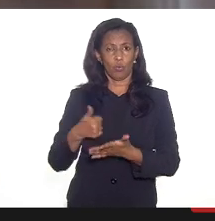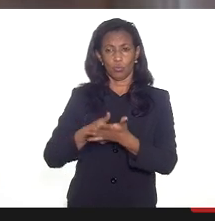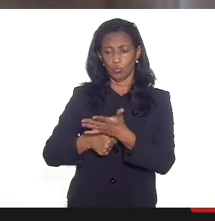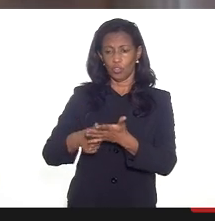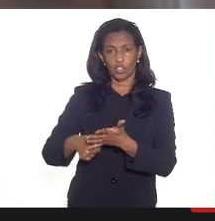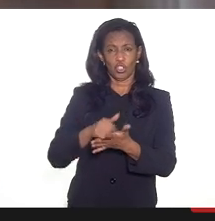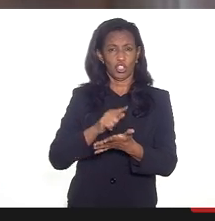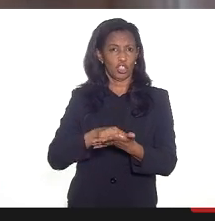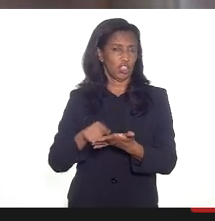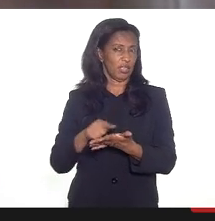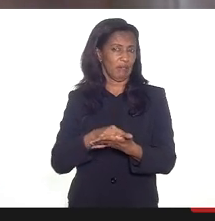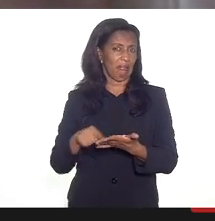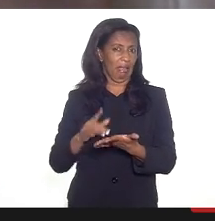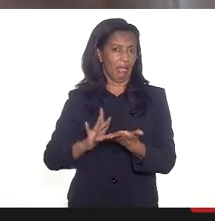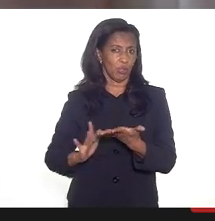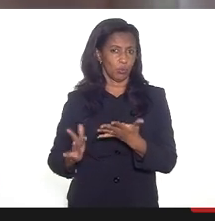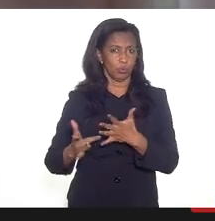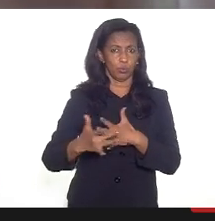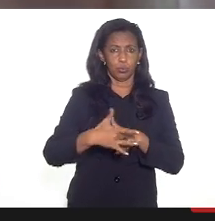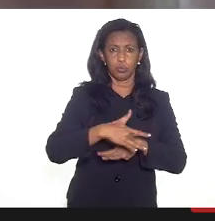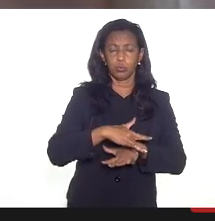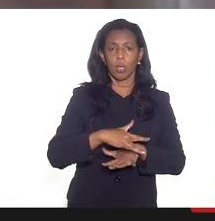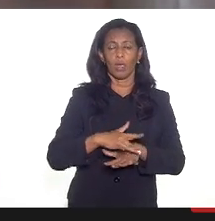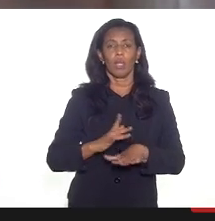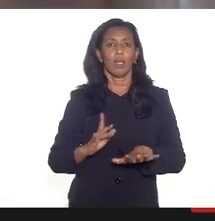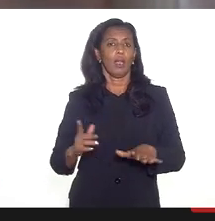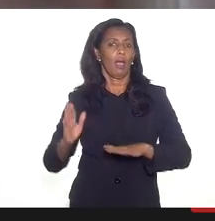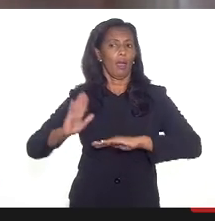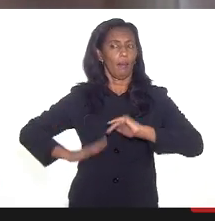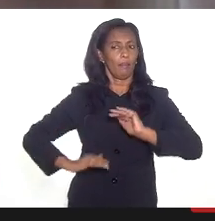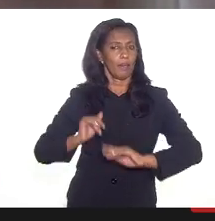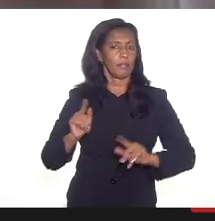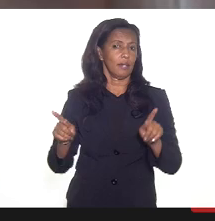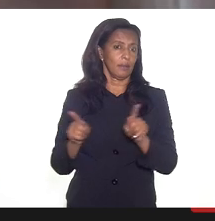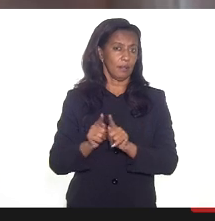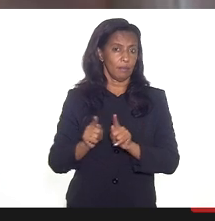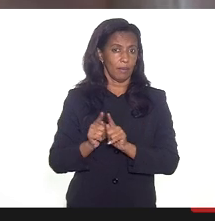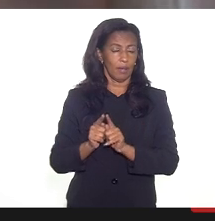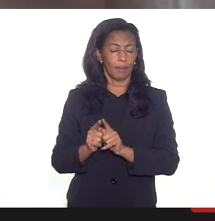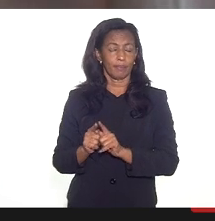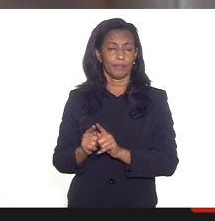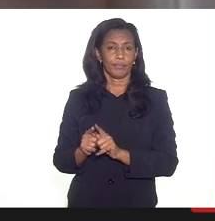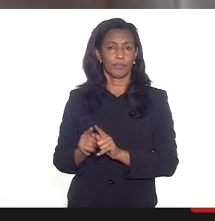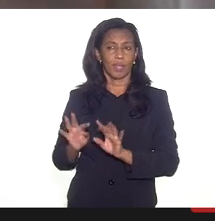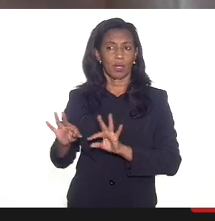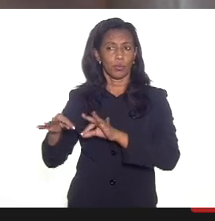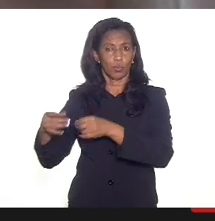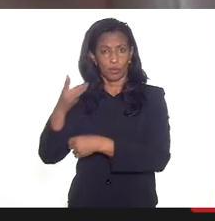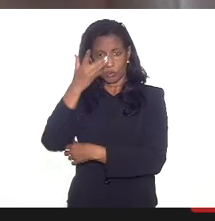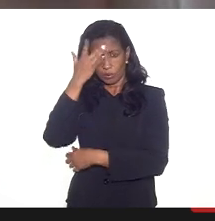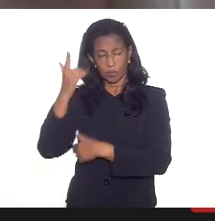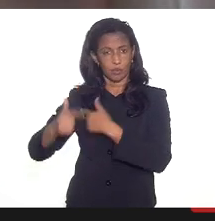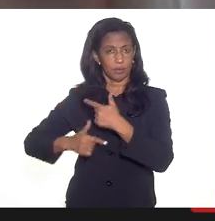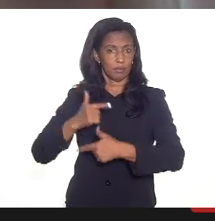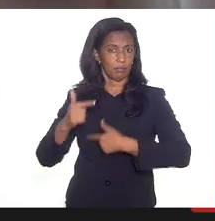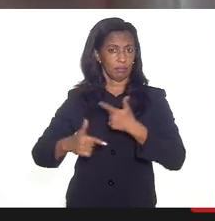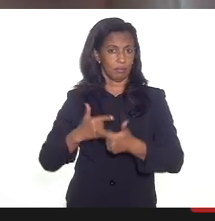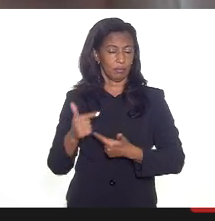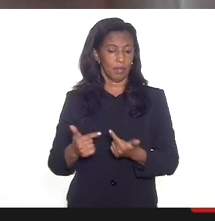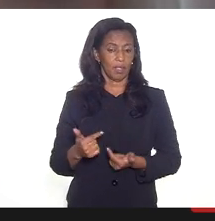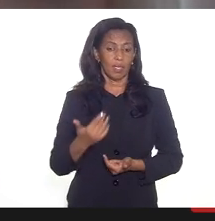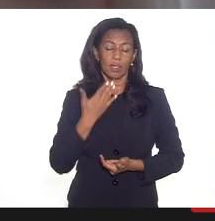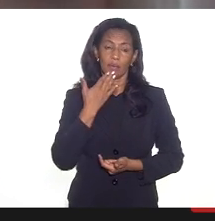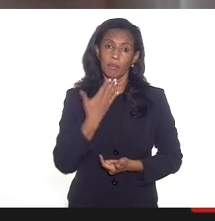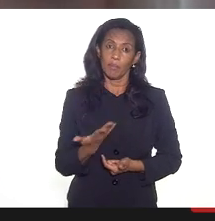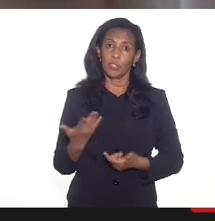essa especialidade, capacitar, como eu já disse, os profissionais que estão nesse meio de atuação. E queria aqui fazer uma